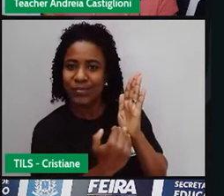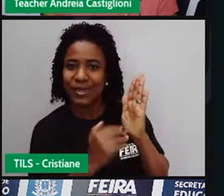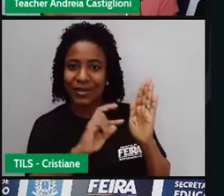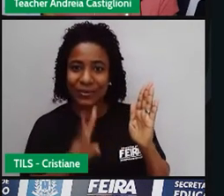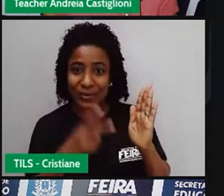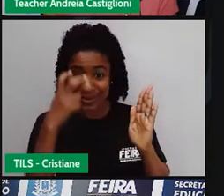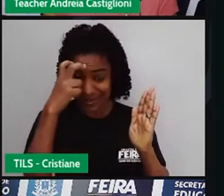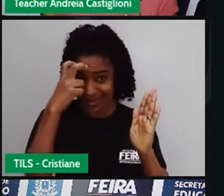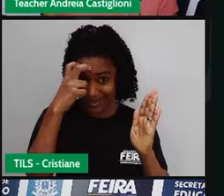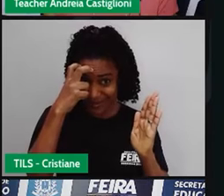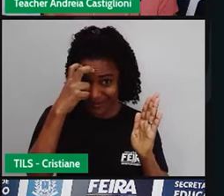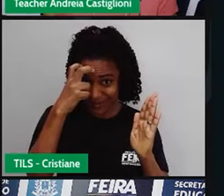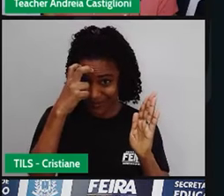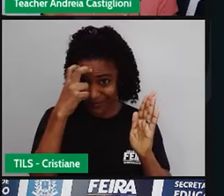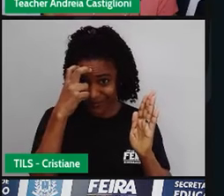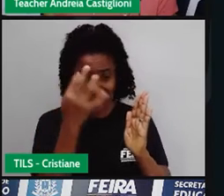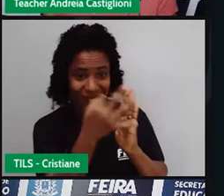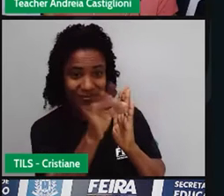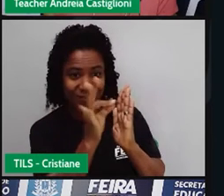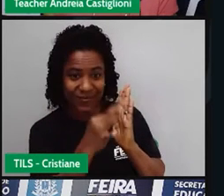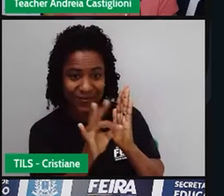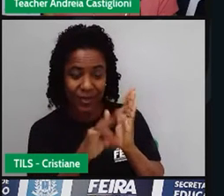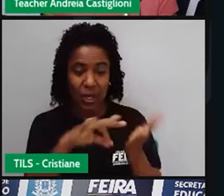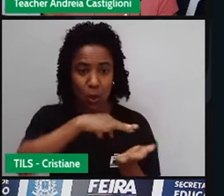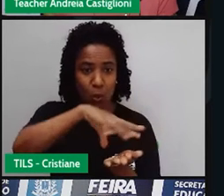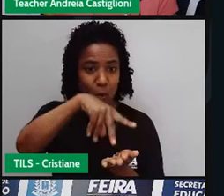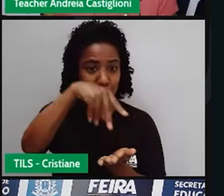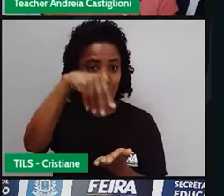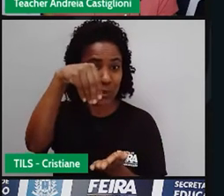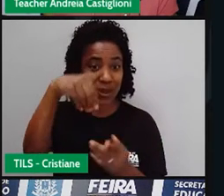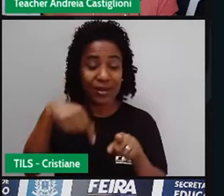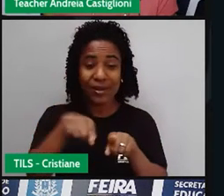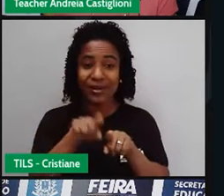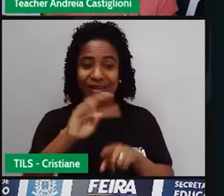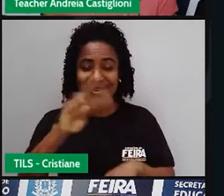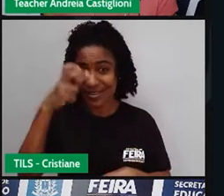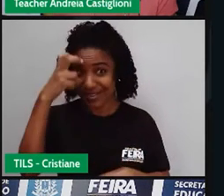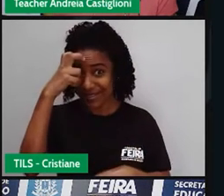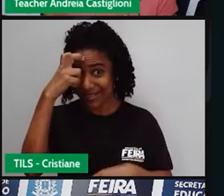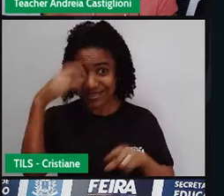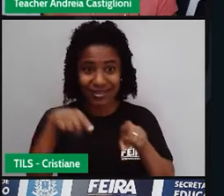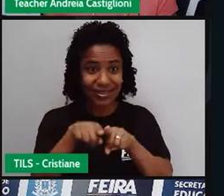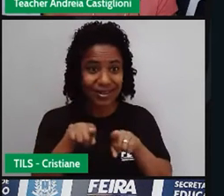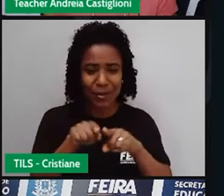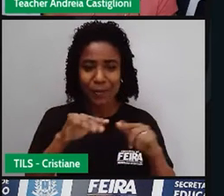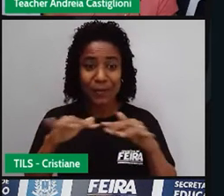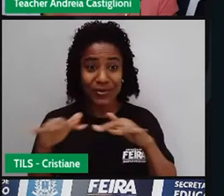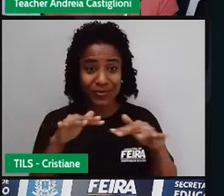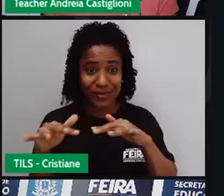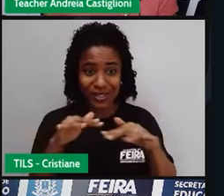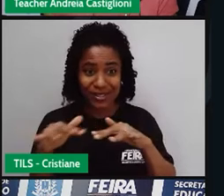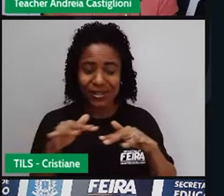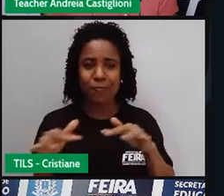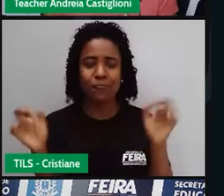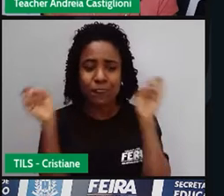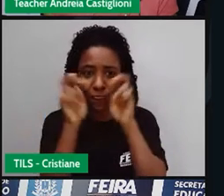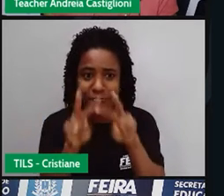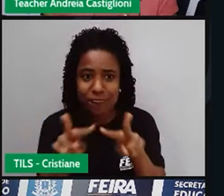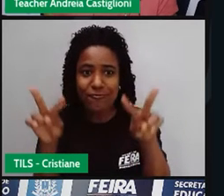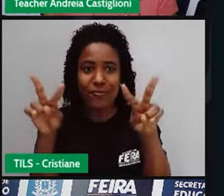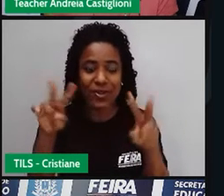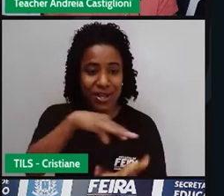o manifesta ruim artísticas culturais as manifestações também de arte cedo ai